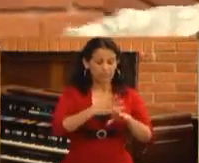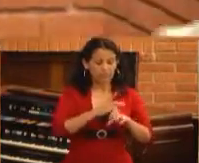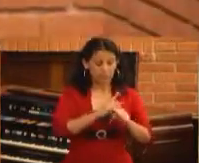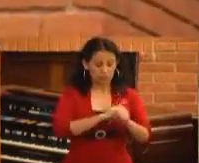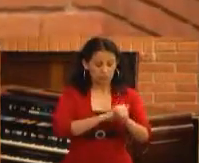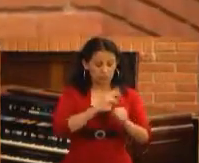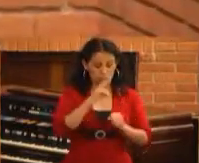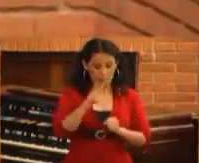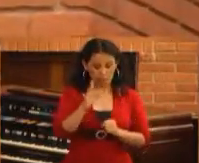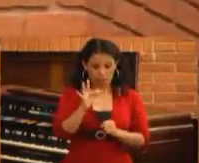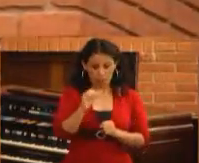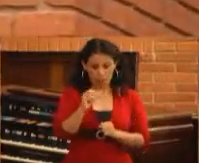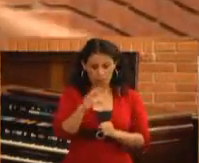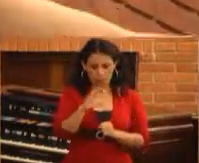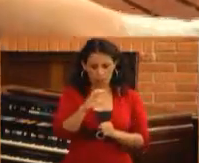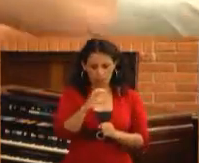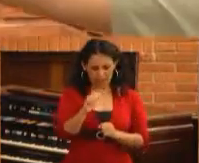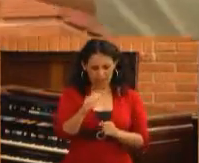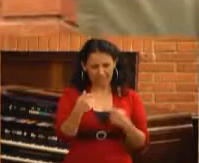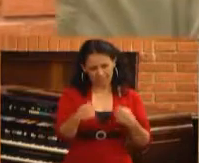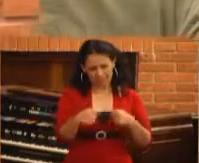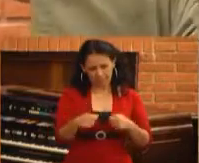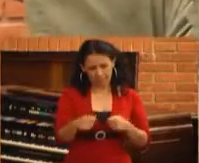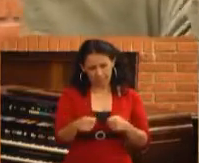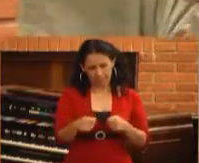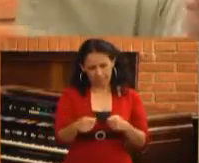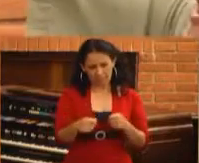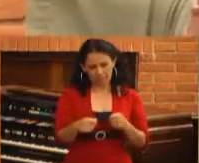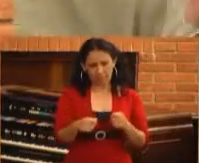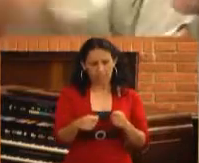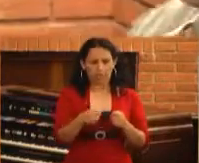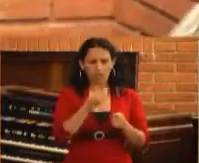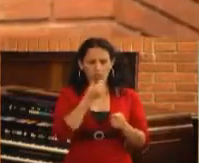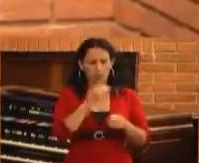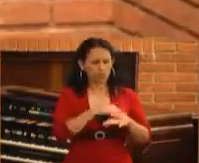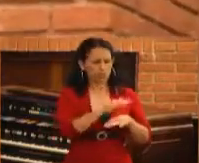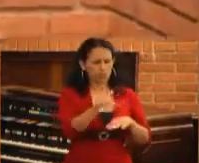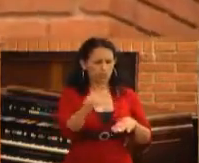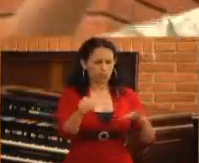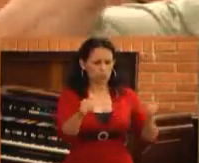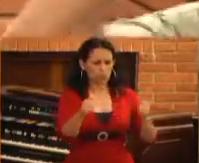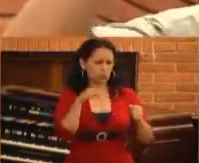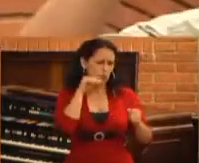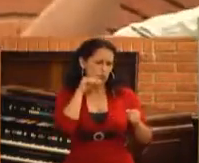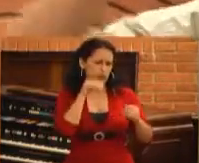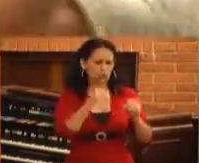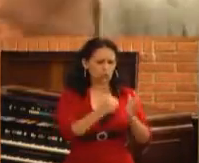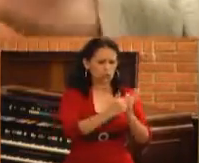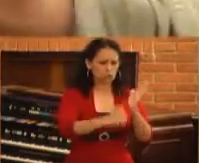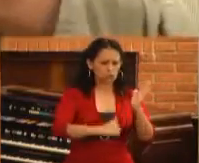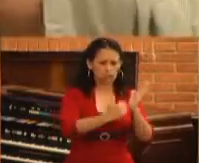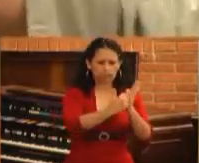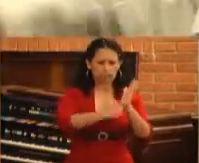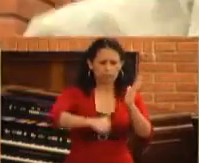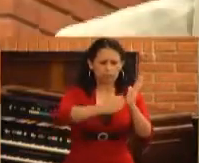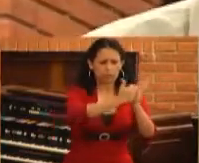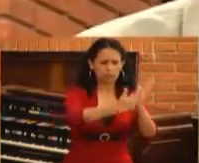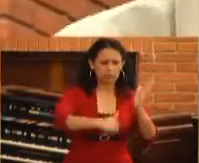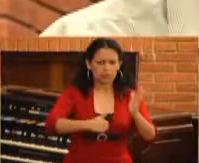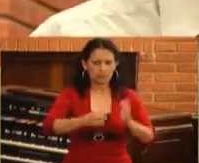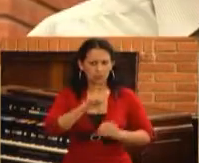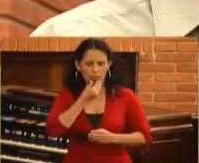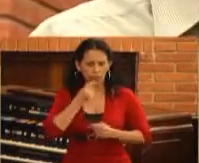Ele chamou os técnicos e disse, olha, vamos tirar tanto de força naquele campo. Você é louco, se fizer isso vai